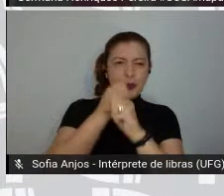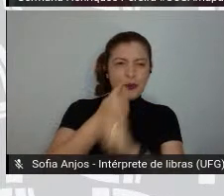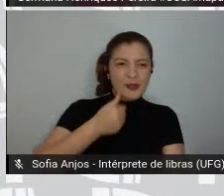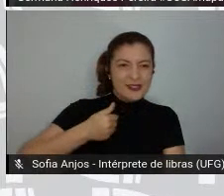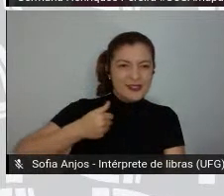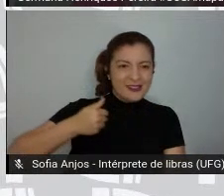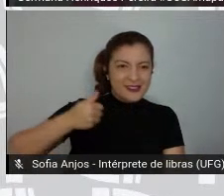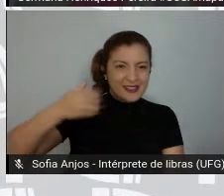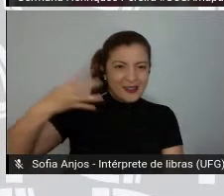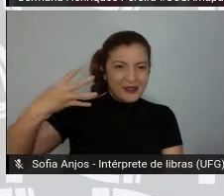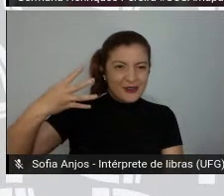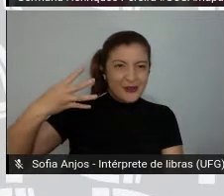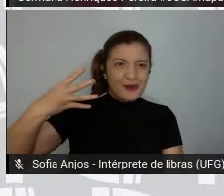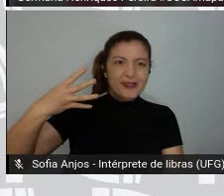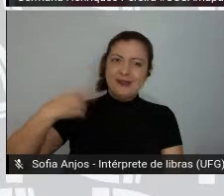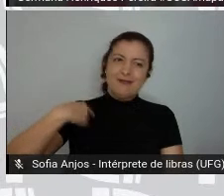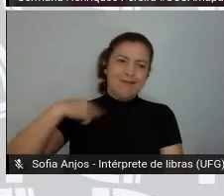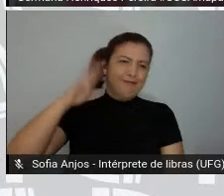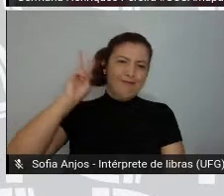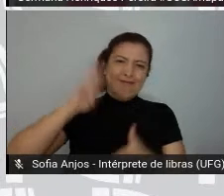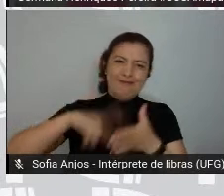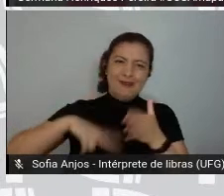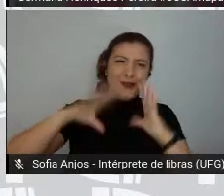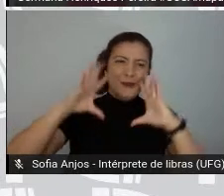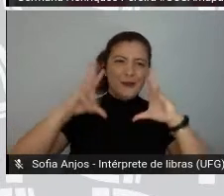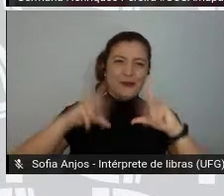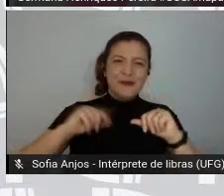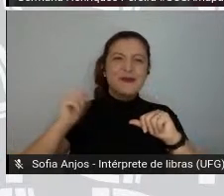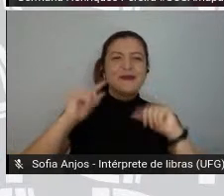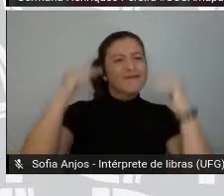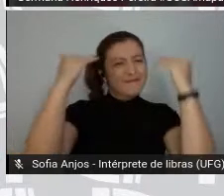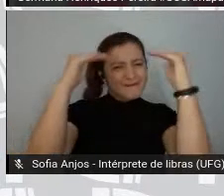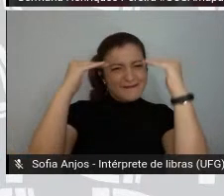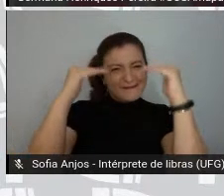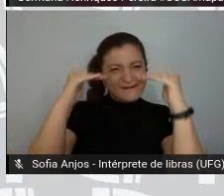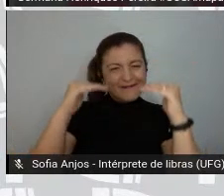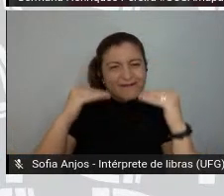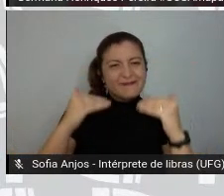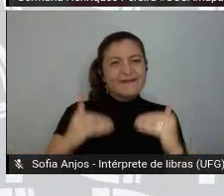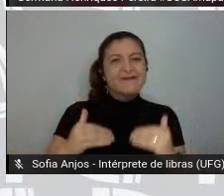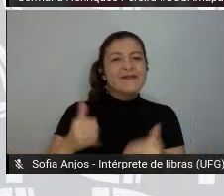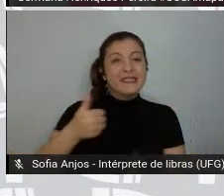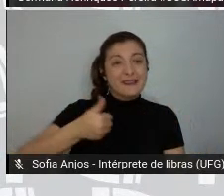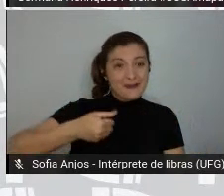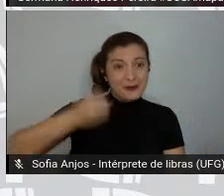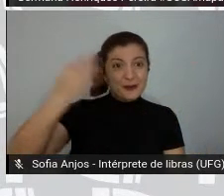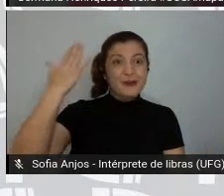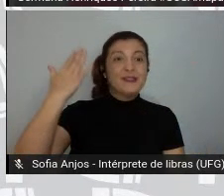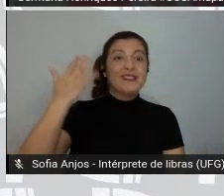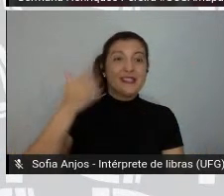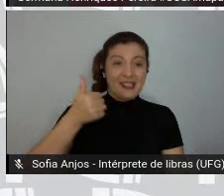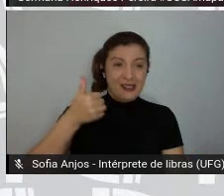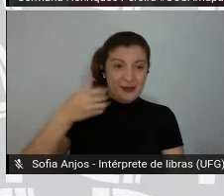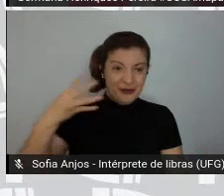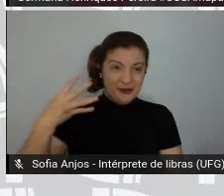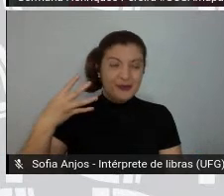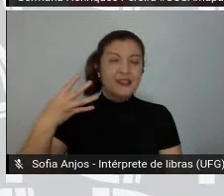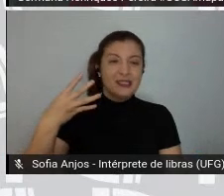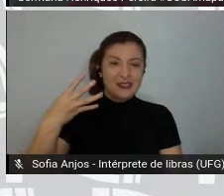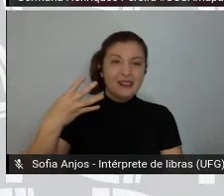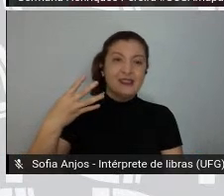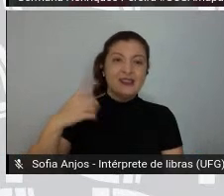um pouquinho. Muito obrigada a todos, a gente contou com, né, a interpretação português Libras e espanhol